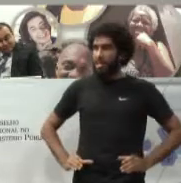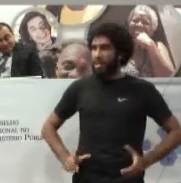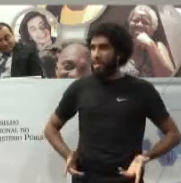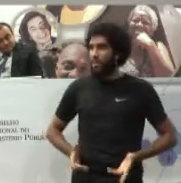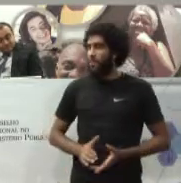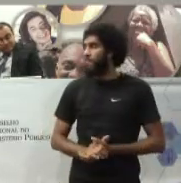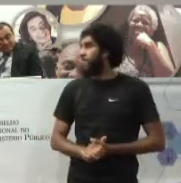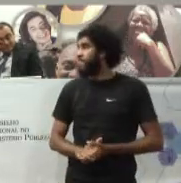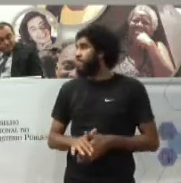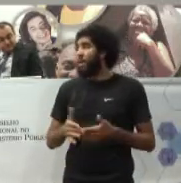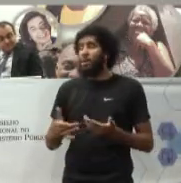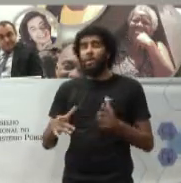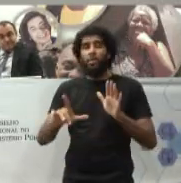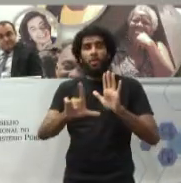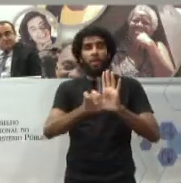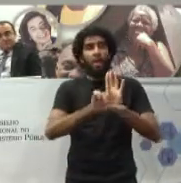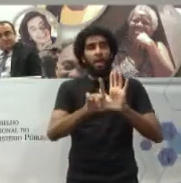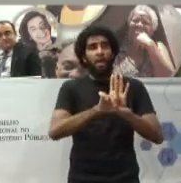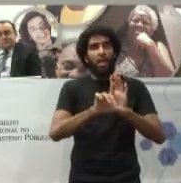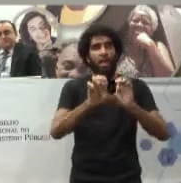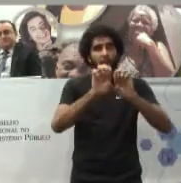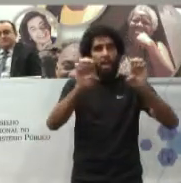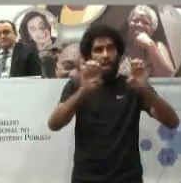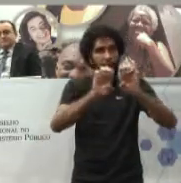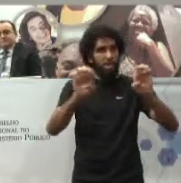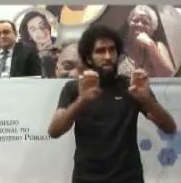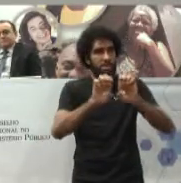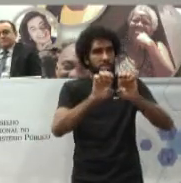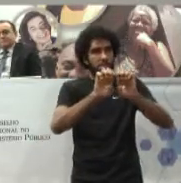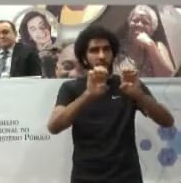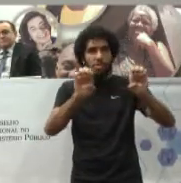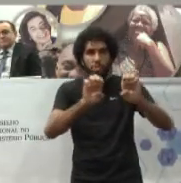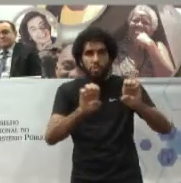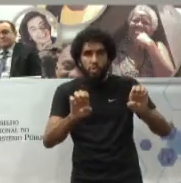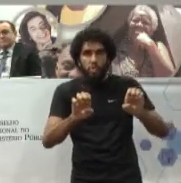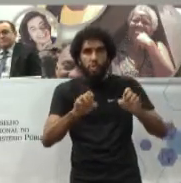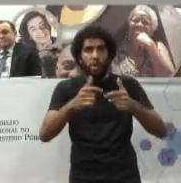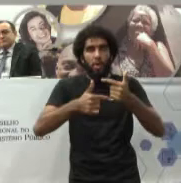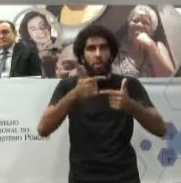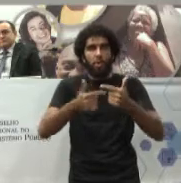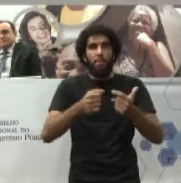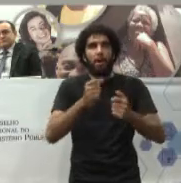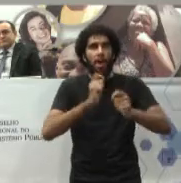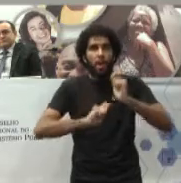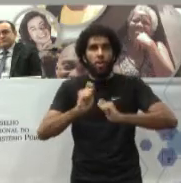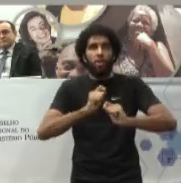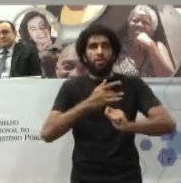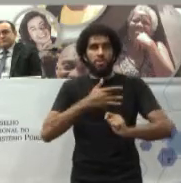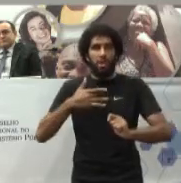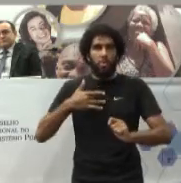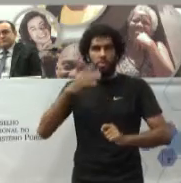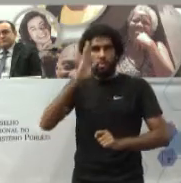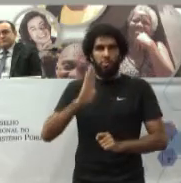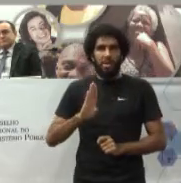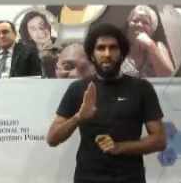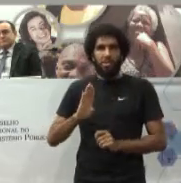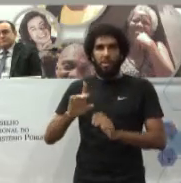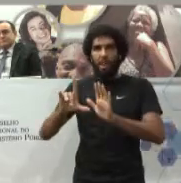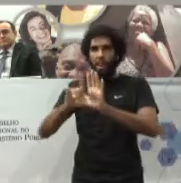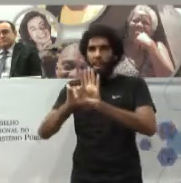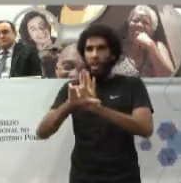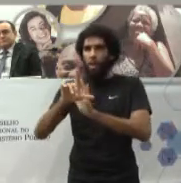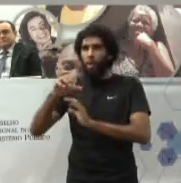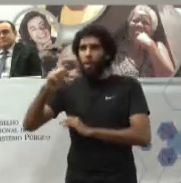a lei que estrutura a atividade econômica saúde no brasil não é 8.078